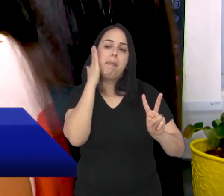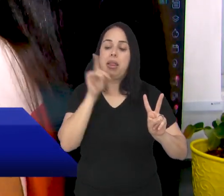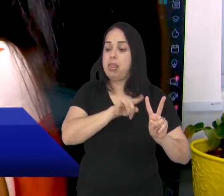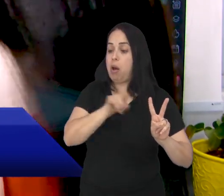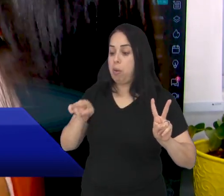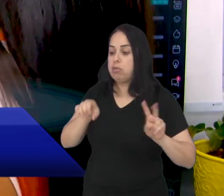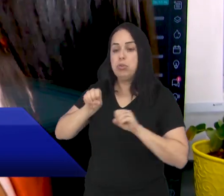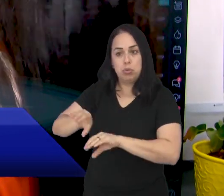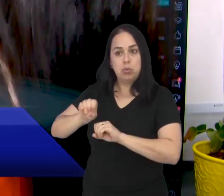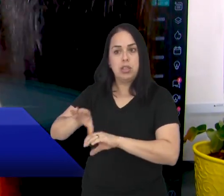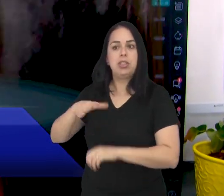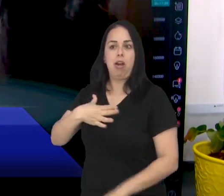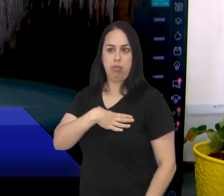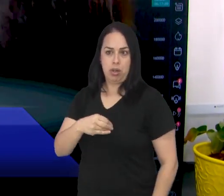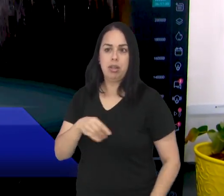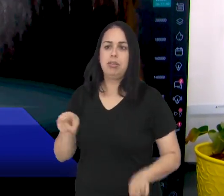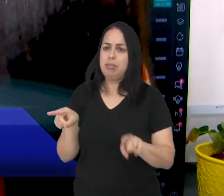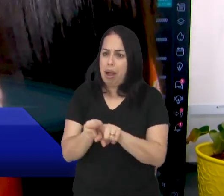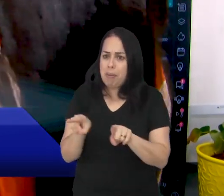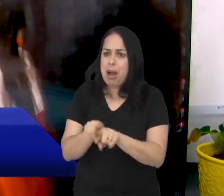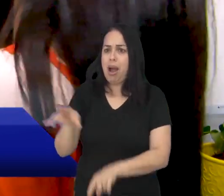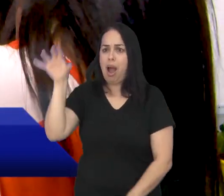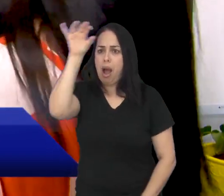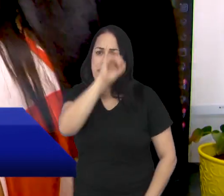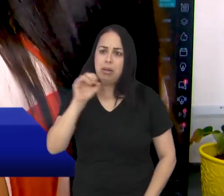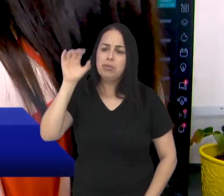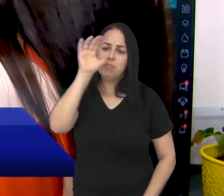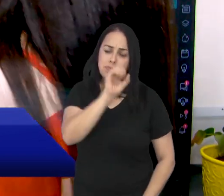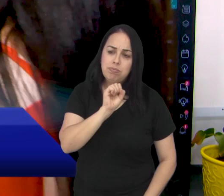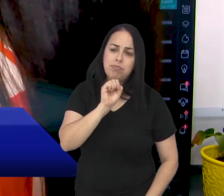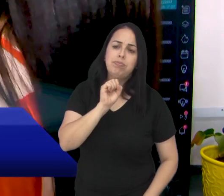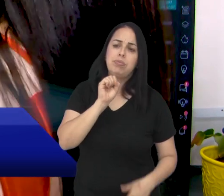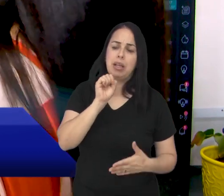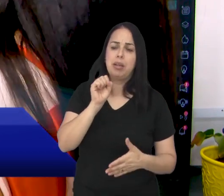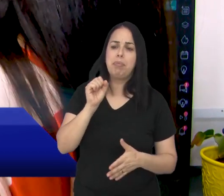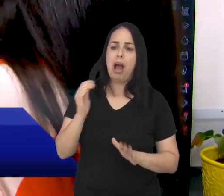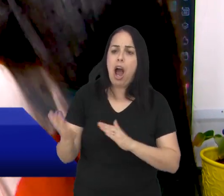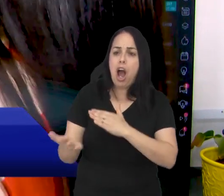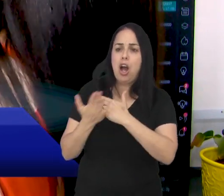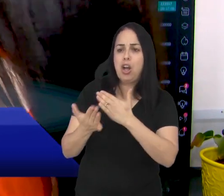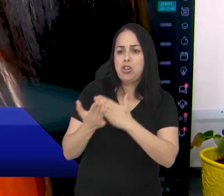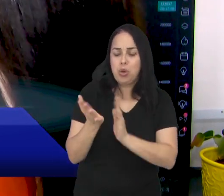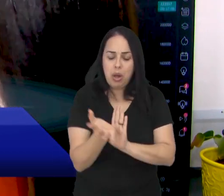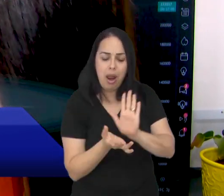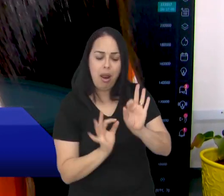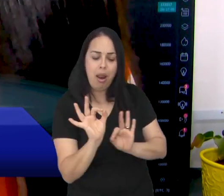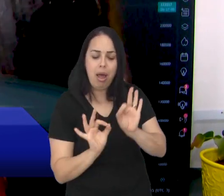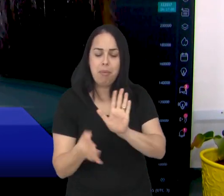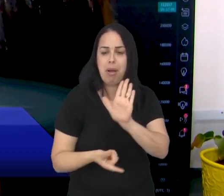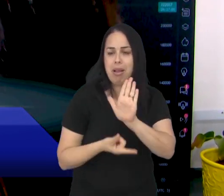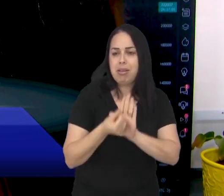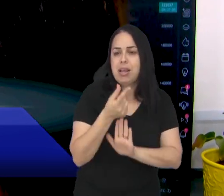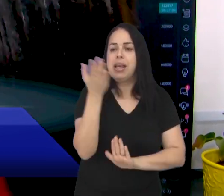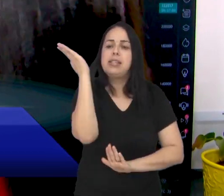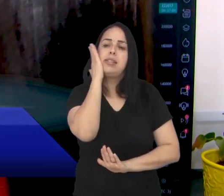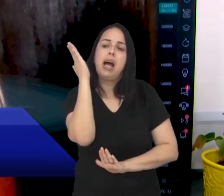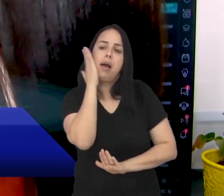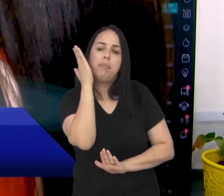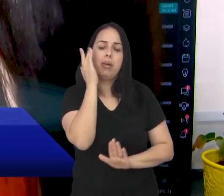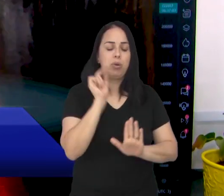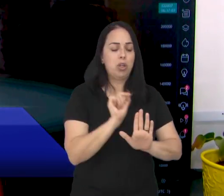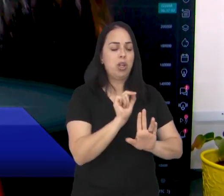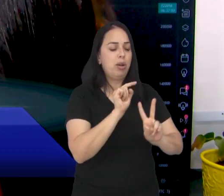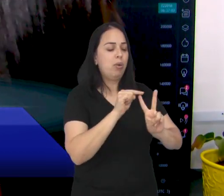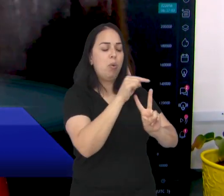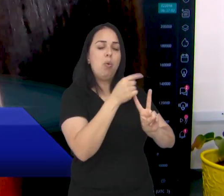é importante passar para os filhos o quanto antes também, né? Para que eles, de uma forma ou outra, participem também desse planejamento, sabem